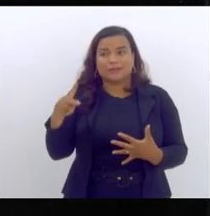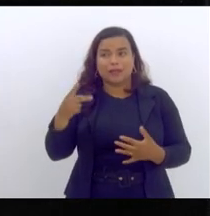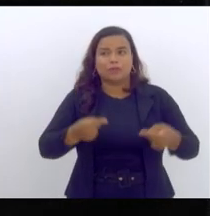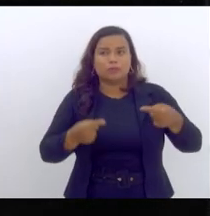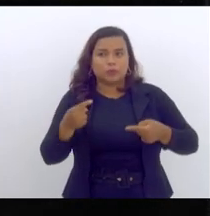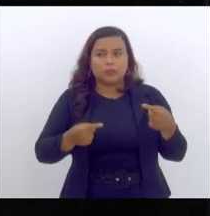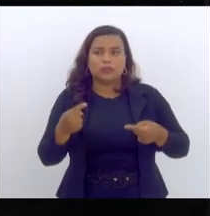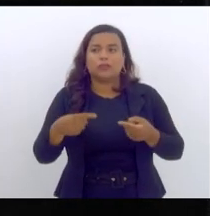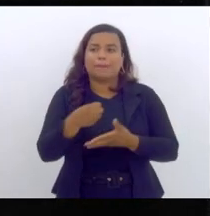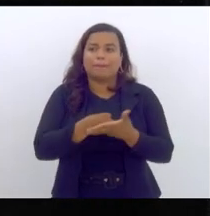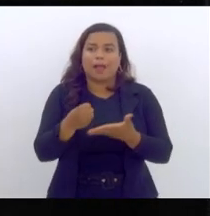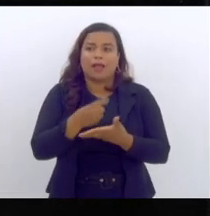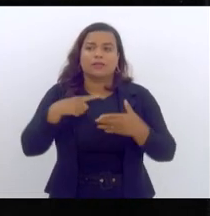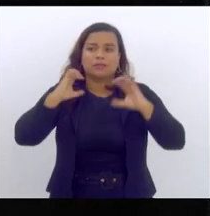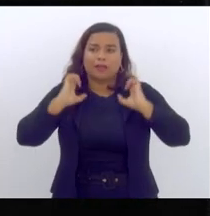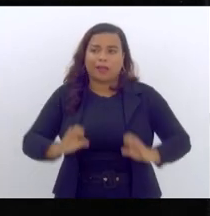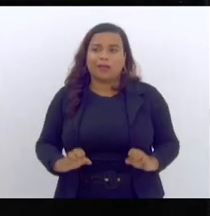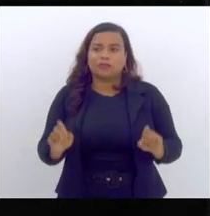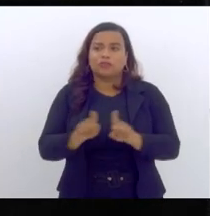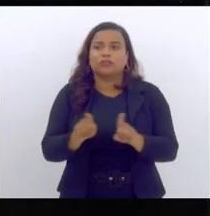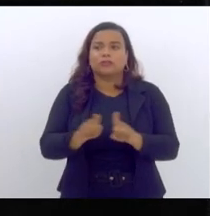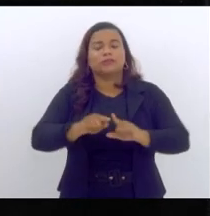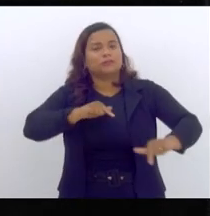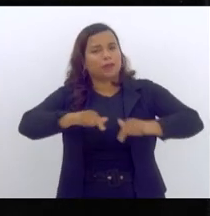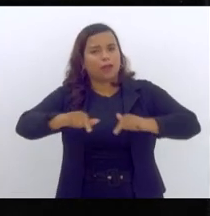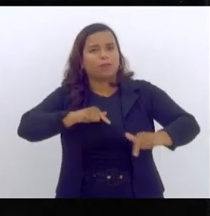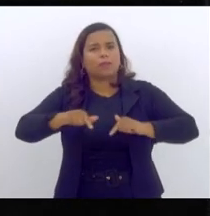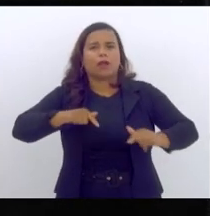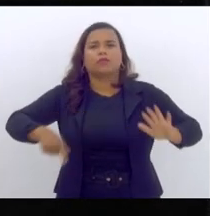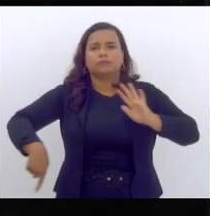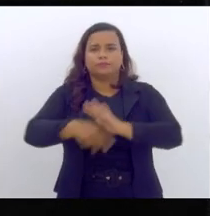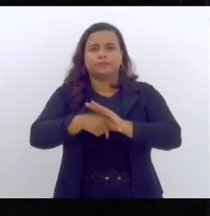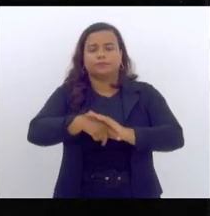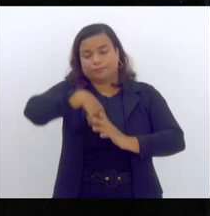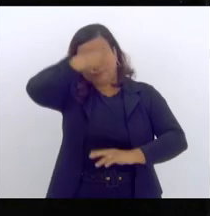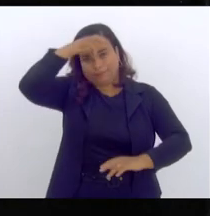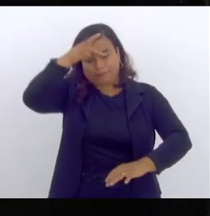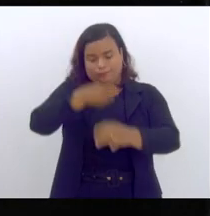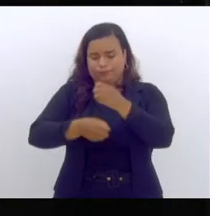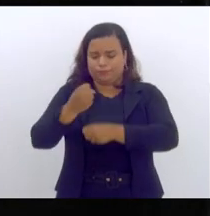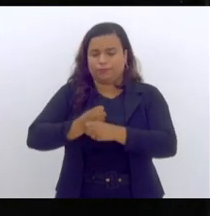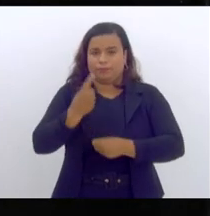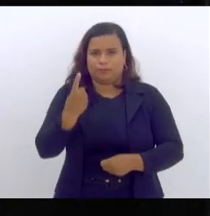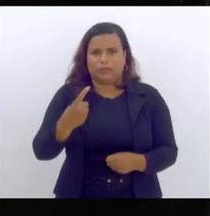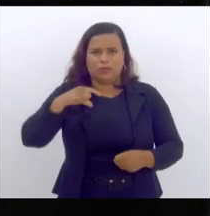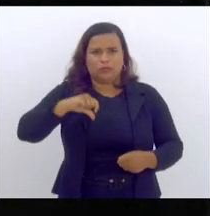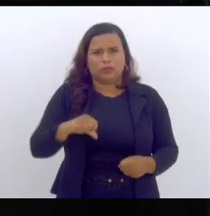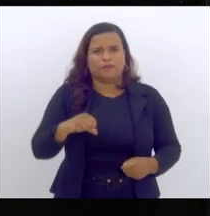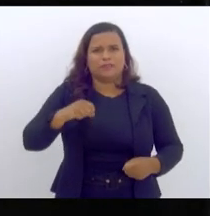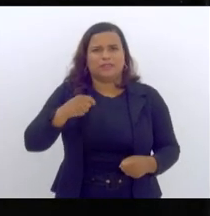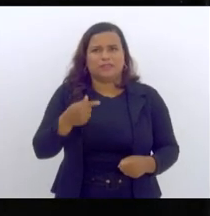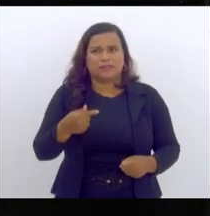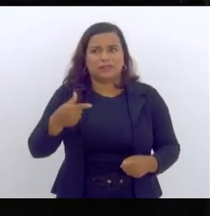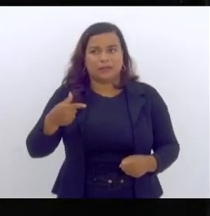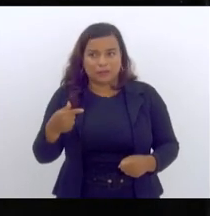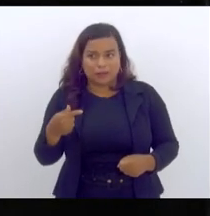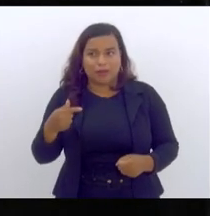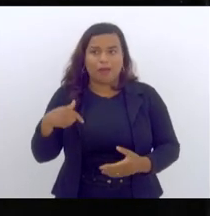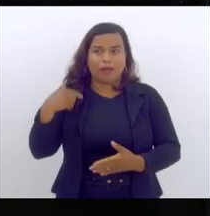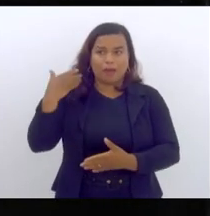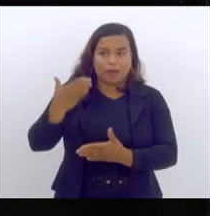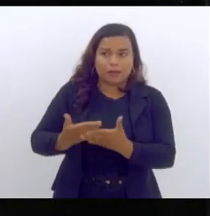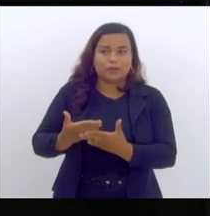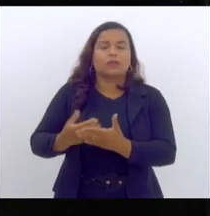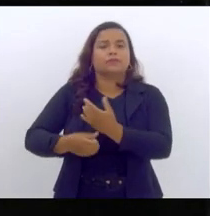pela ética e trabalho como prefeito de 1977 a 1982